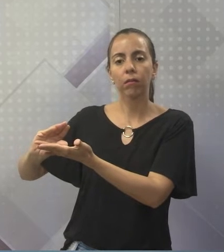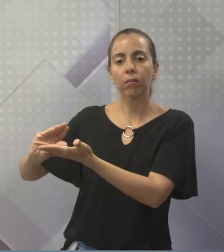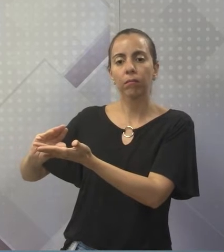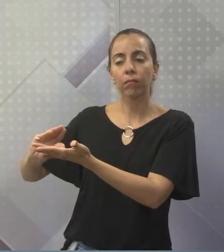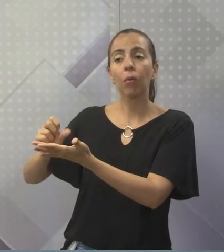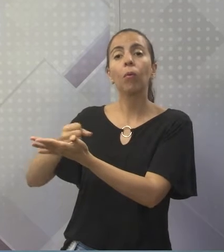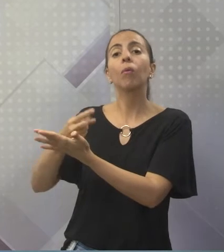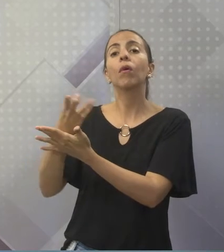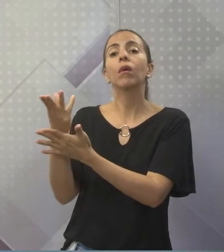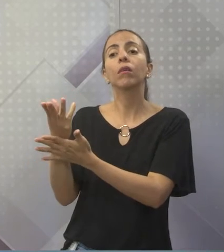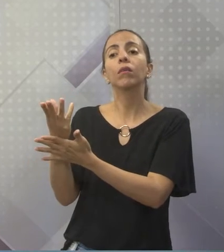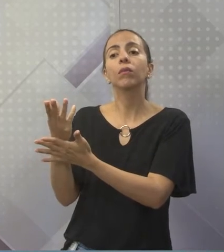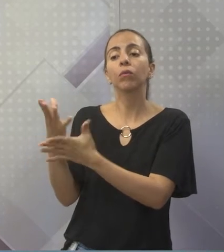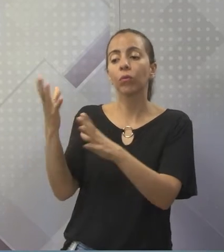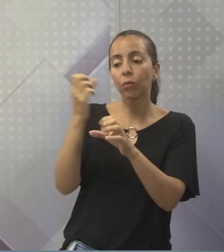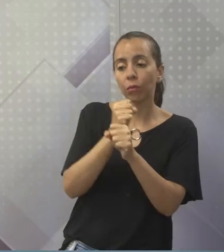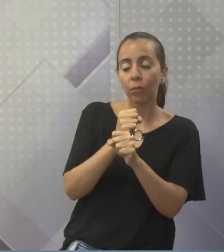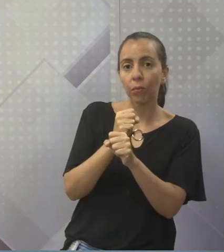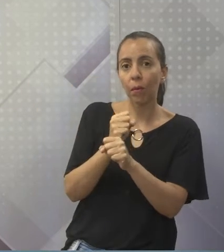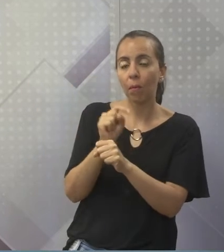de R$ 1.500.